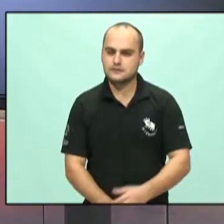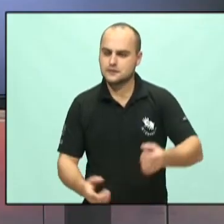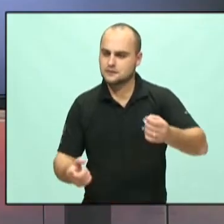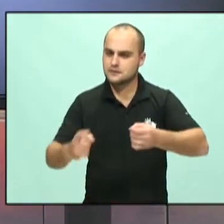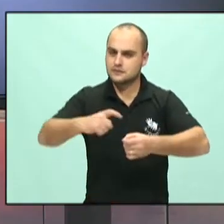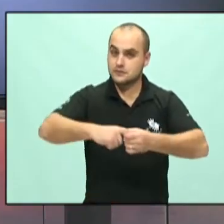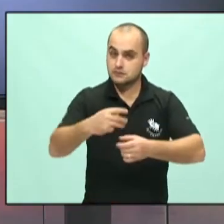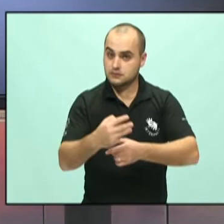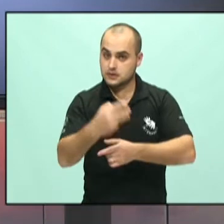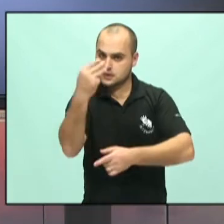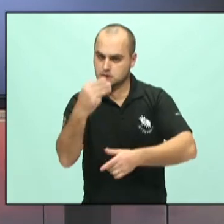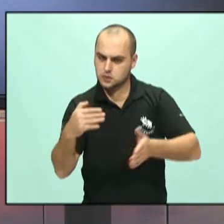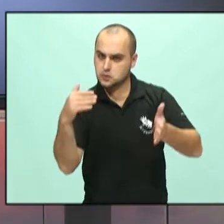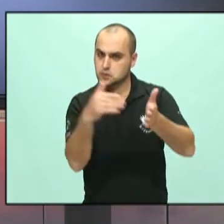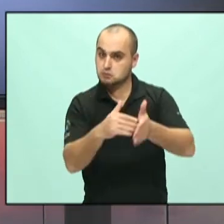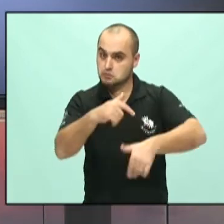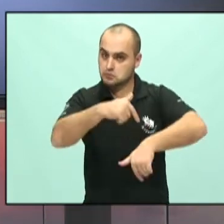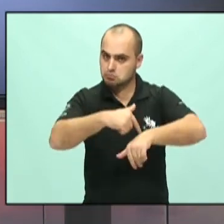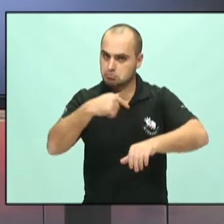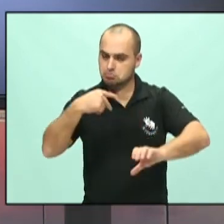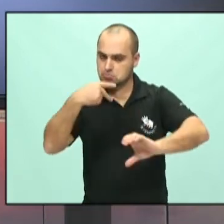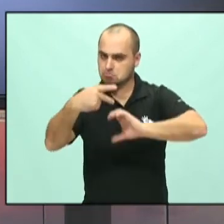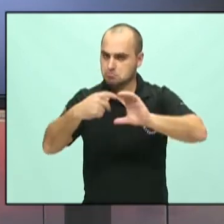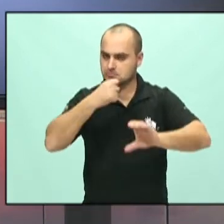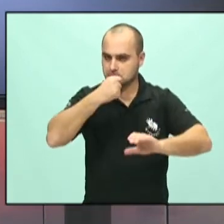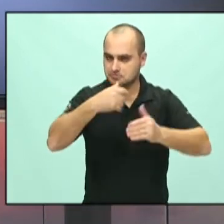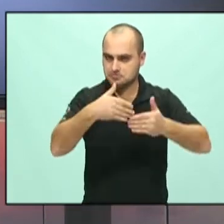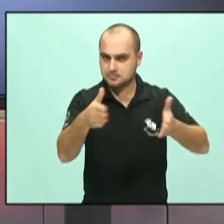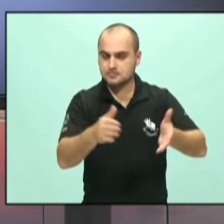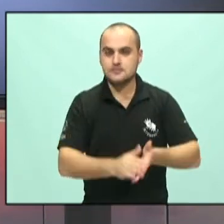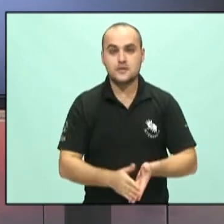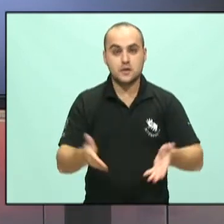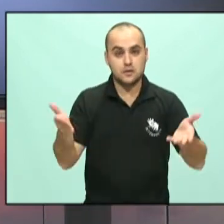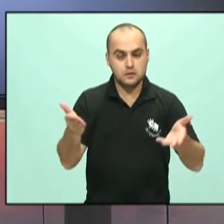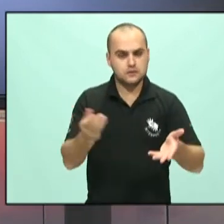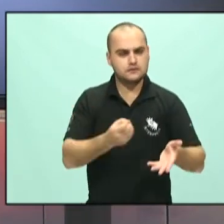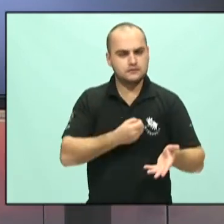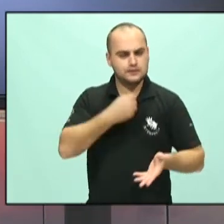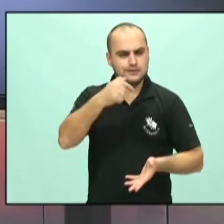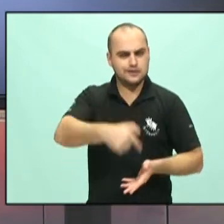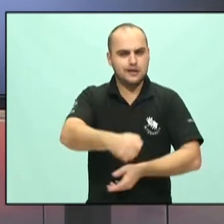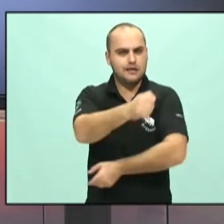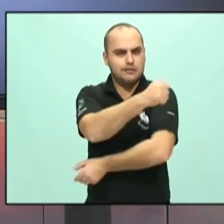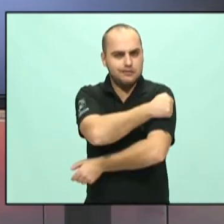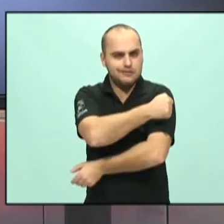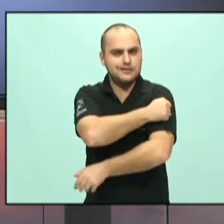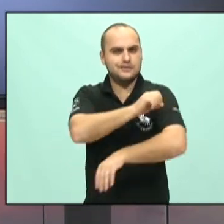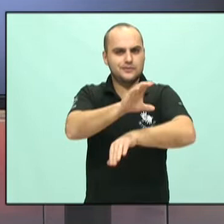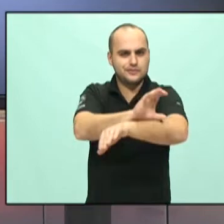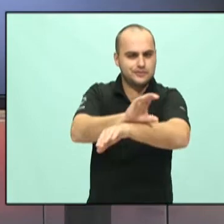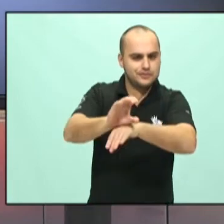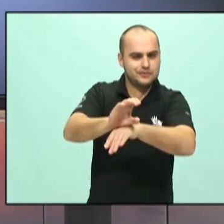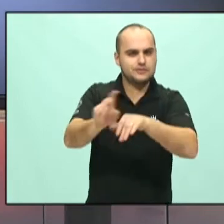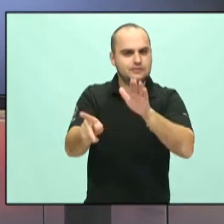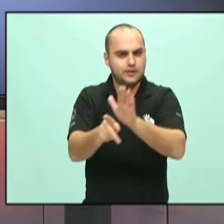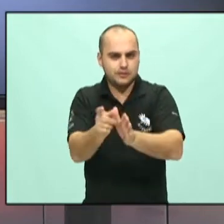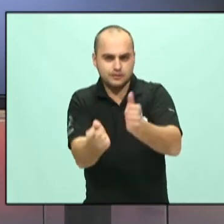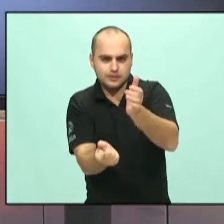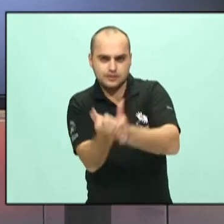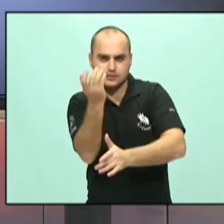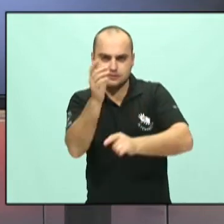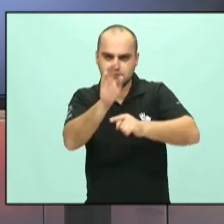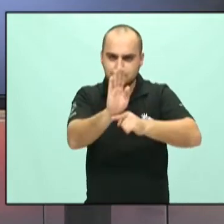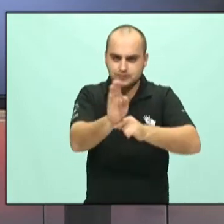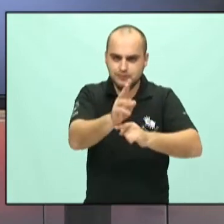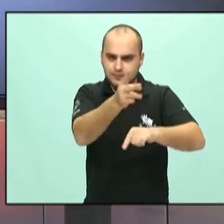Voltamos com o terceiro e último bloco do Câmara Aberta. Hoje recebemos aqui no estúdio as alunas do curso de produção audiovisual da Univale,